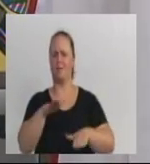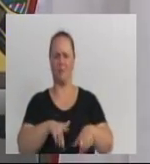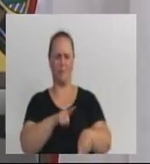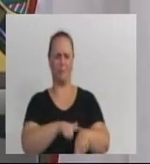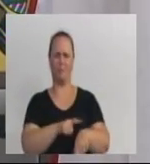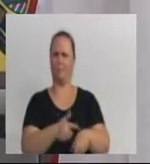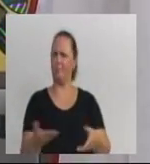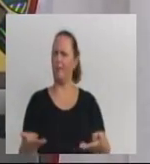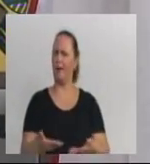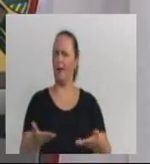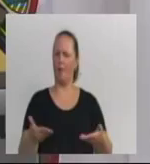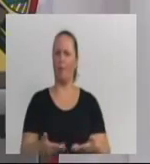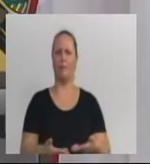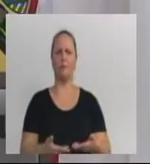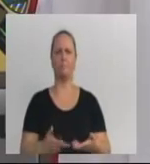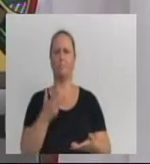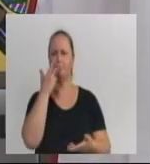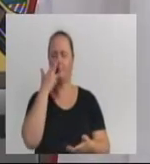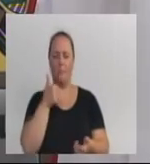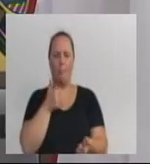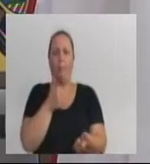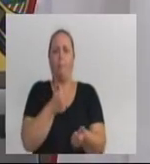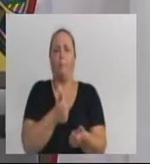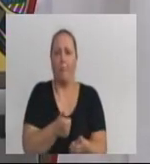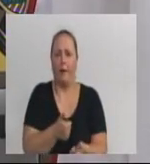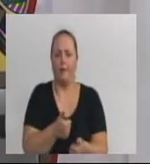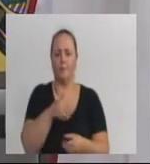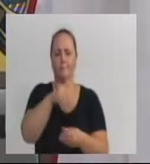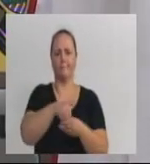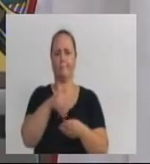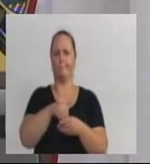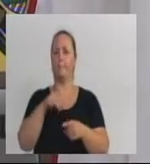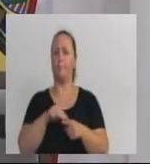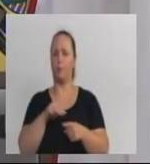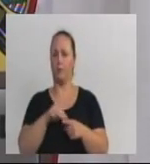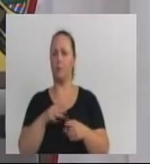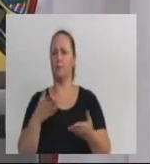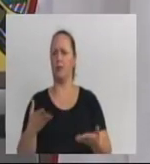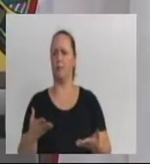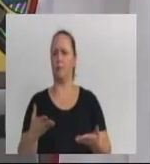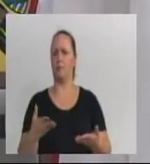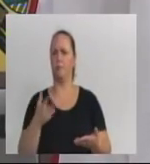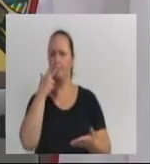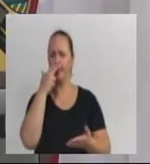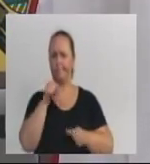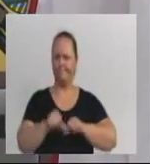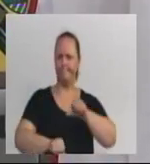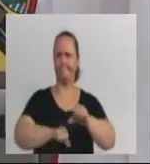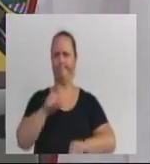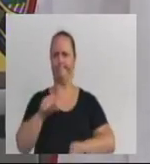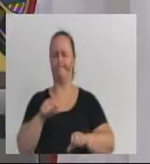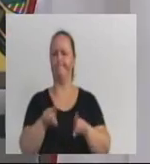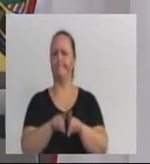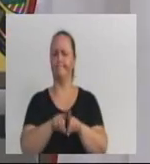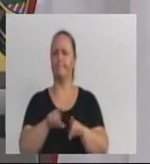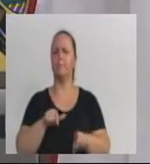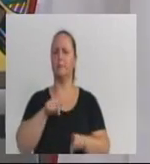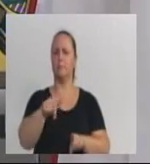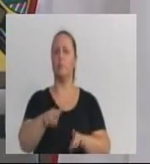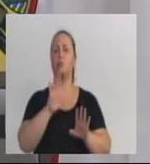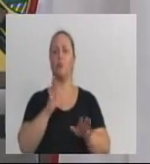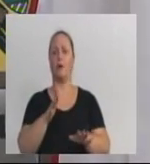às vésperas de uma eleição municipal, e depois na famigerada reforma que não